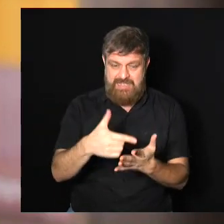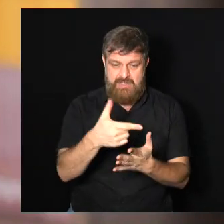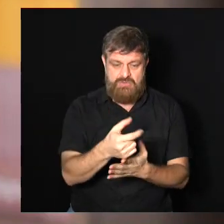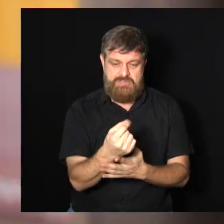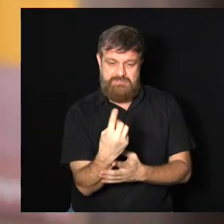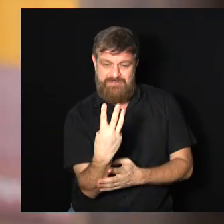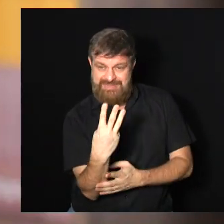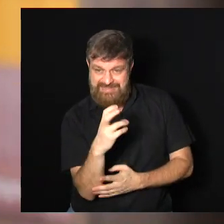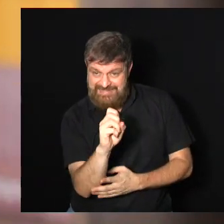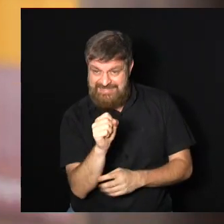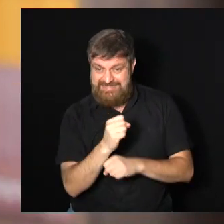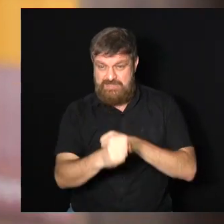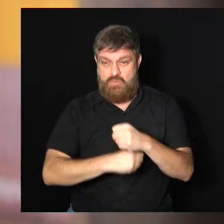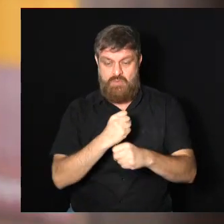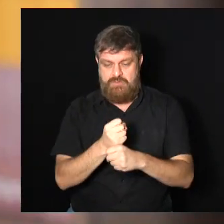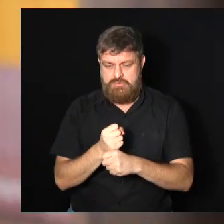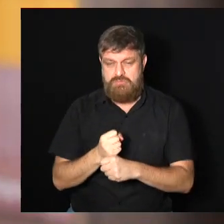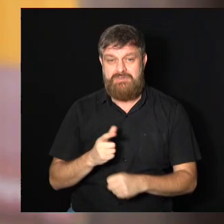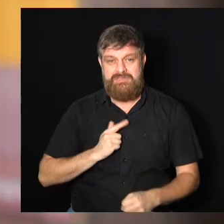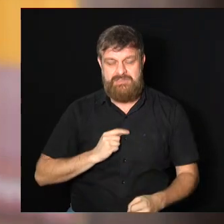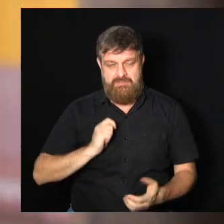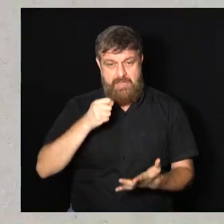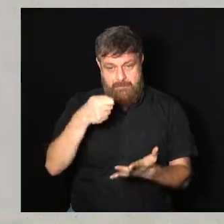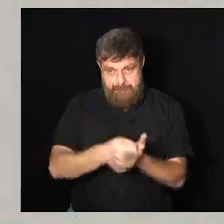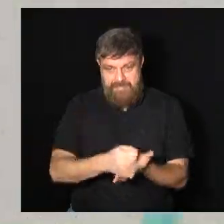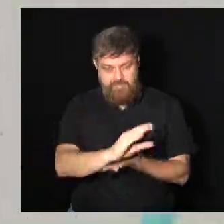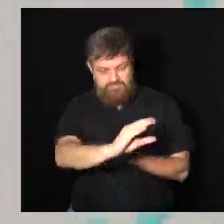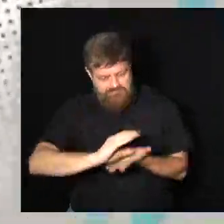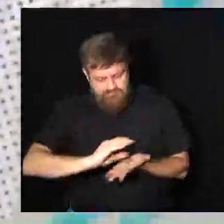fundo específico, pago acima da inflação.